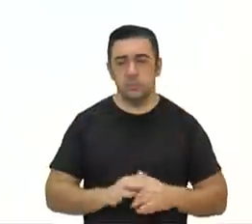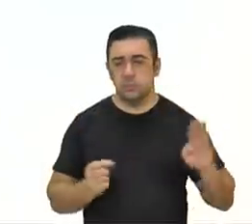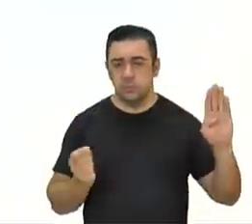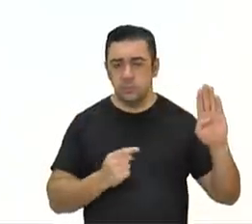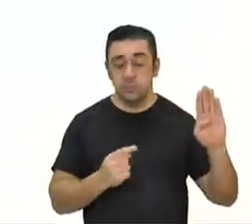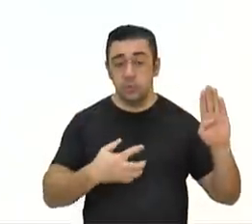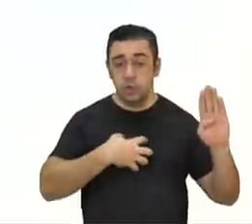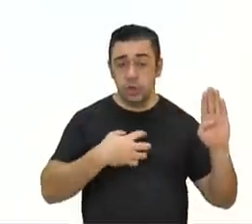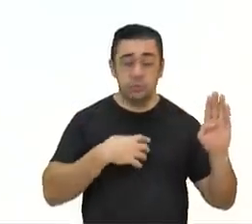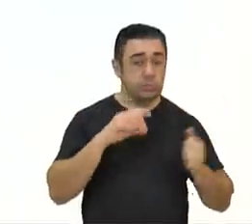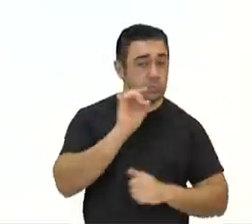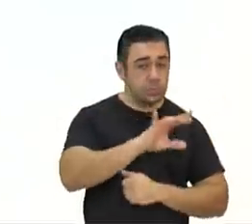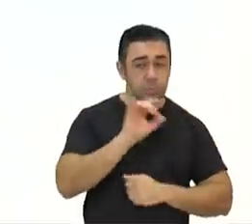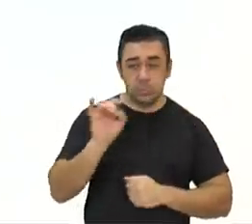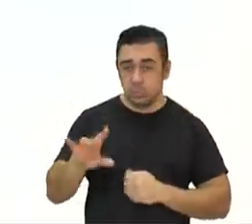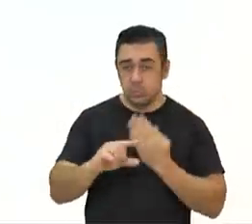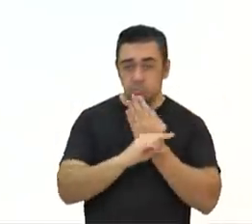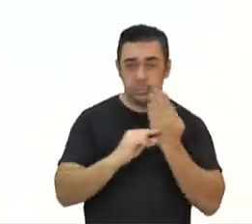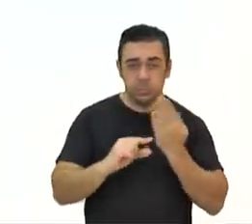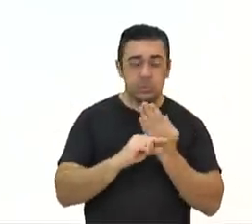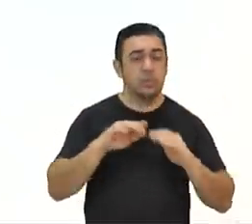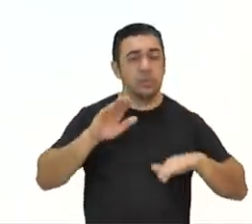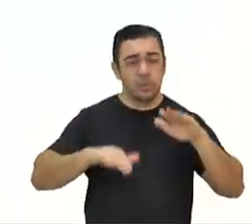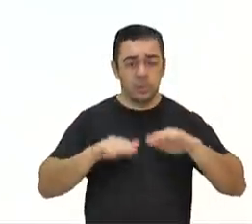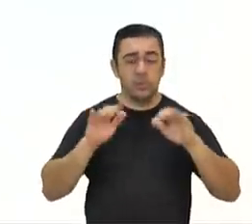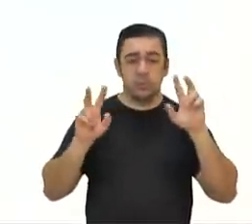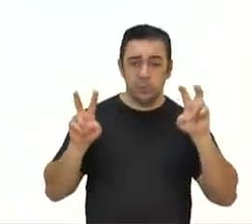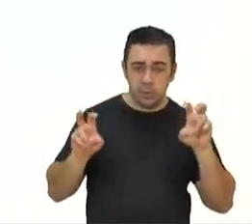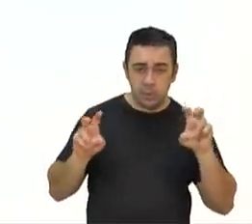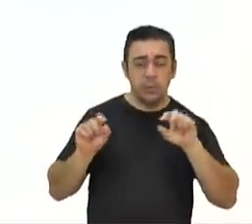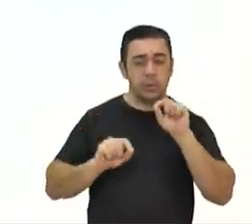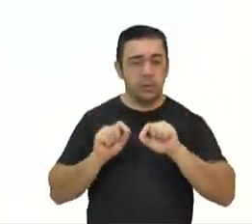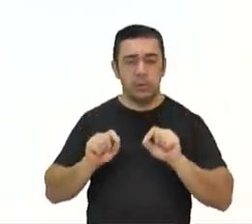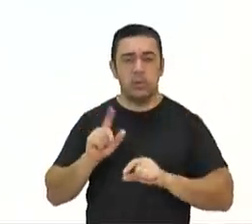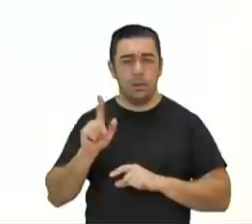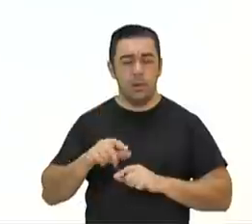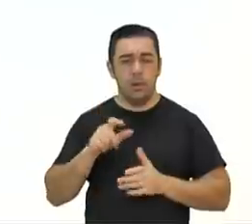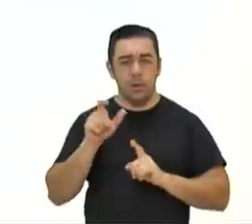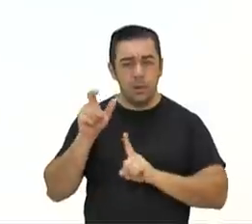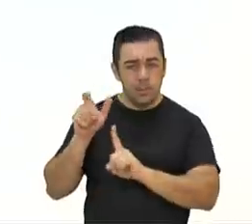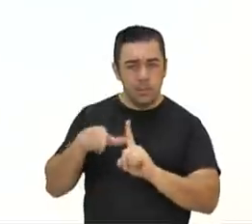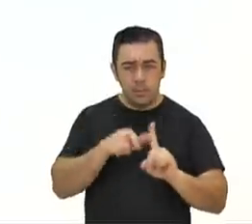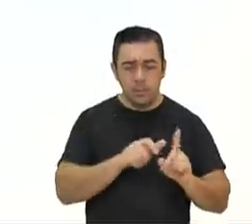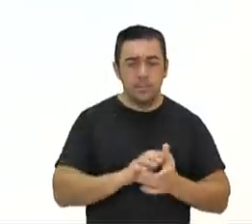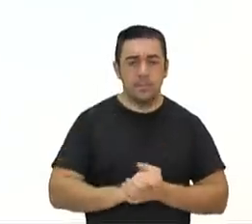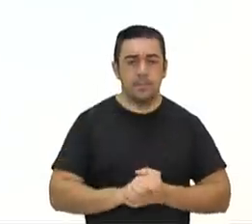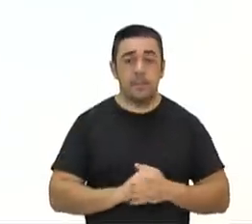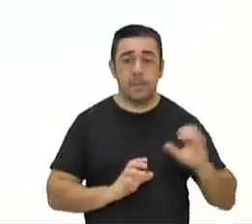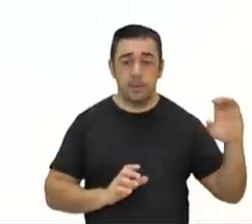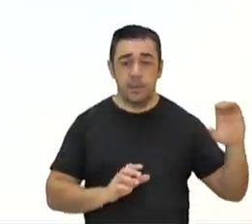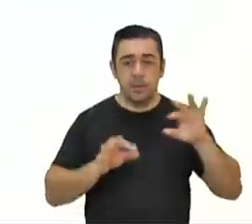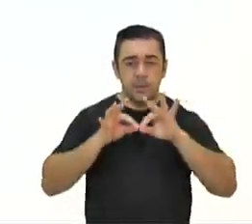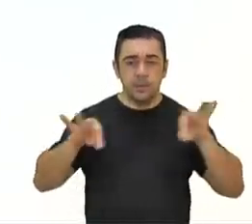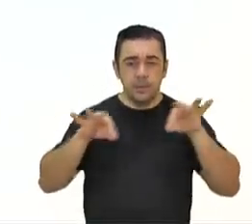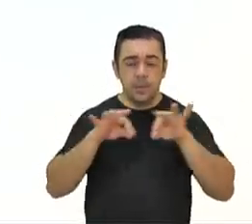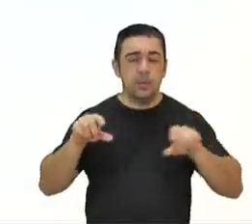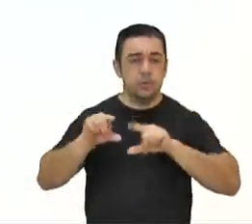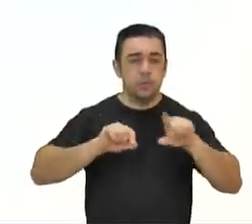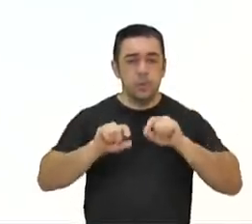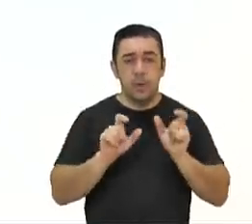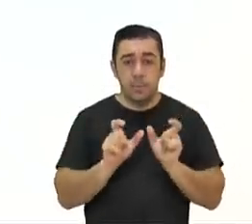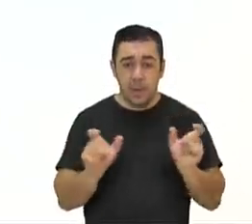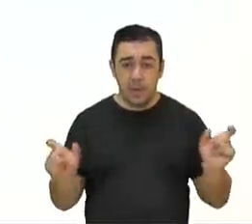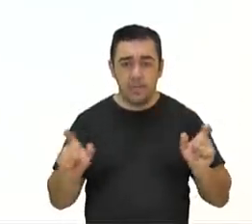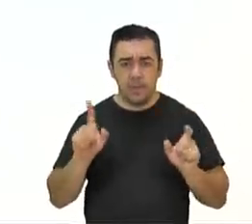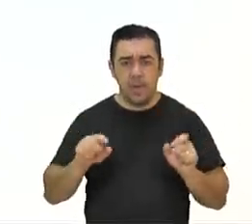é individual de cada autor e depende do tema e dos interlocutores? C. A sintaxe e a escolha das palavras